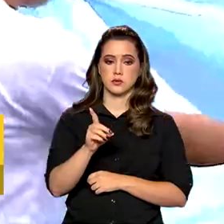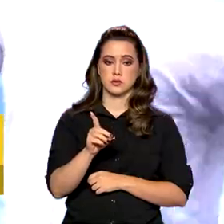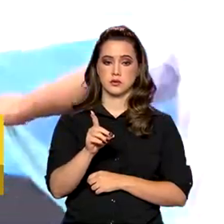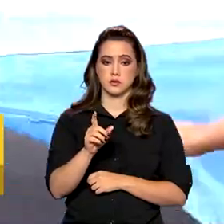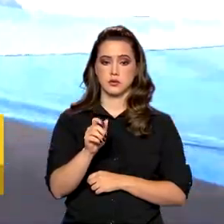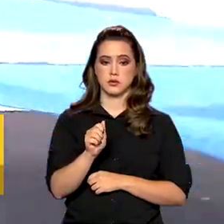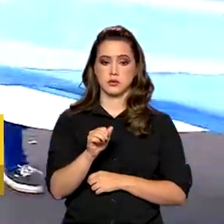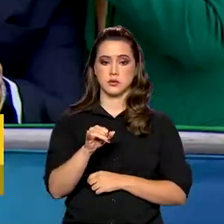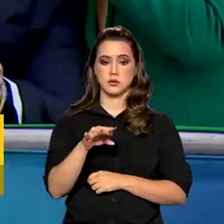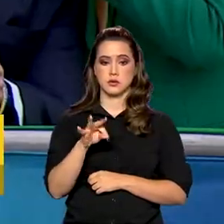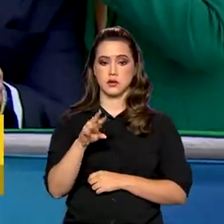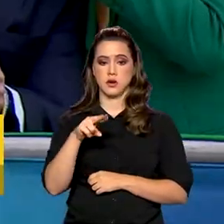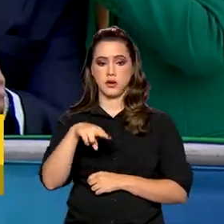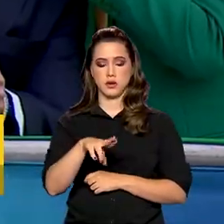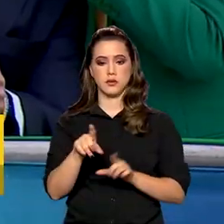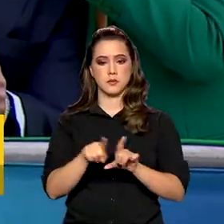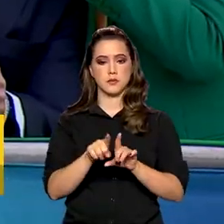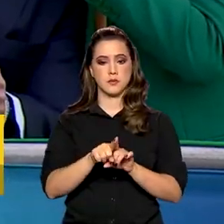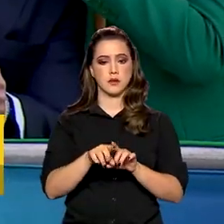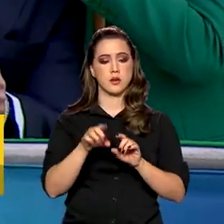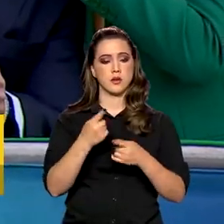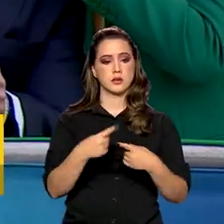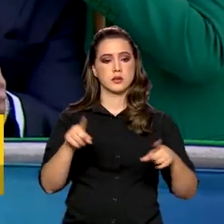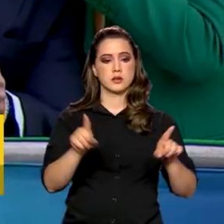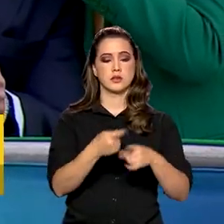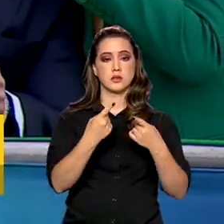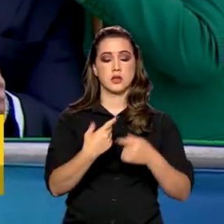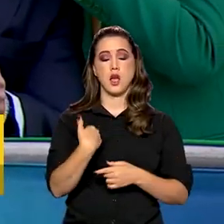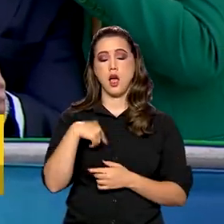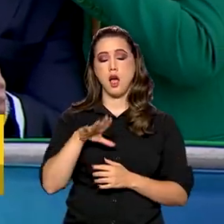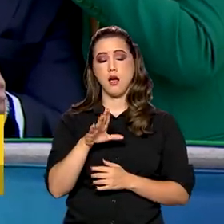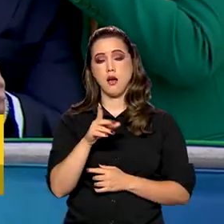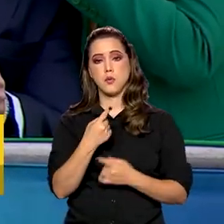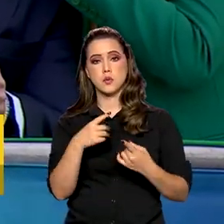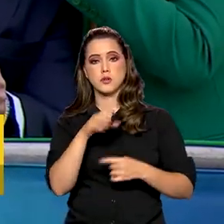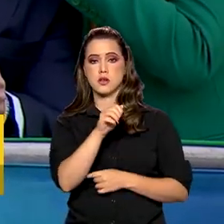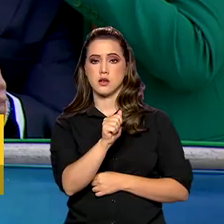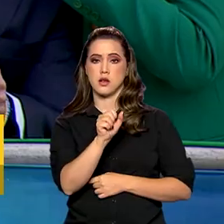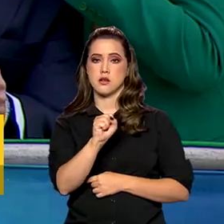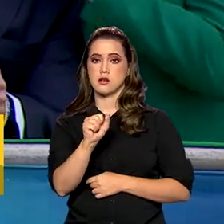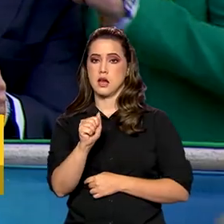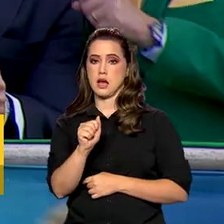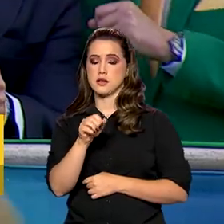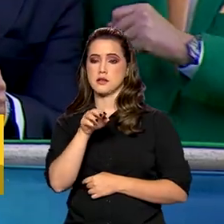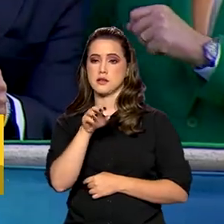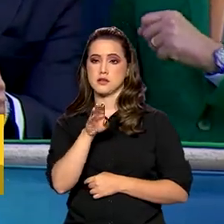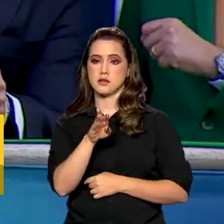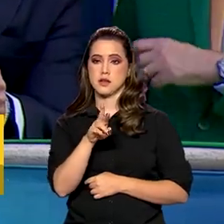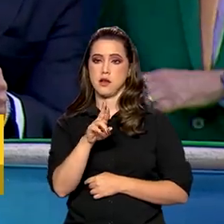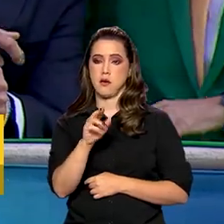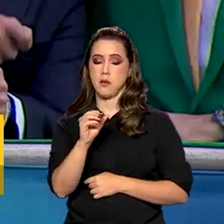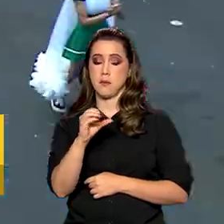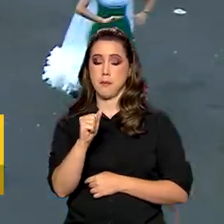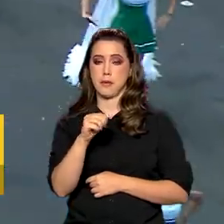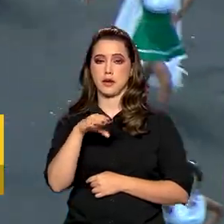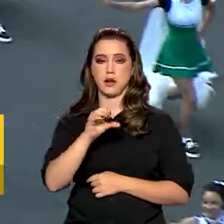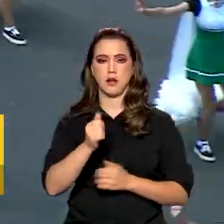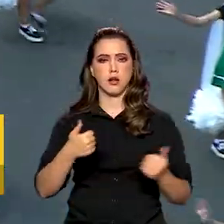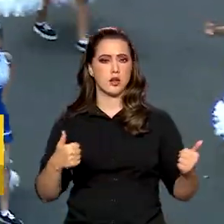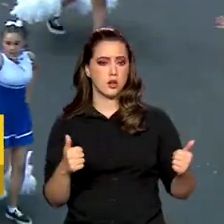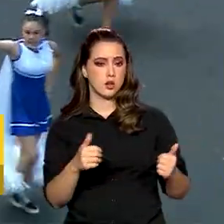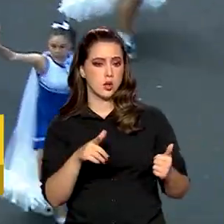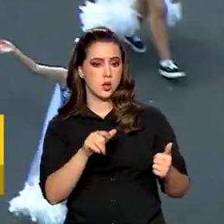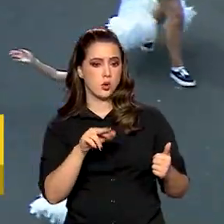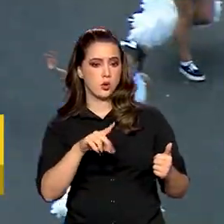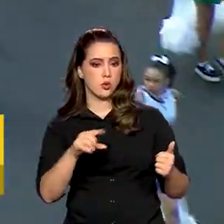Camila Souza Cunha. Vem executando a música Asa Branca, escritas pela dupla de compositores Luiz Gonzaga e Humberto